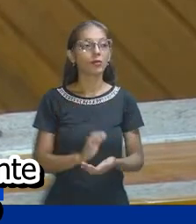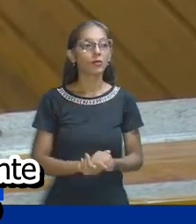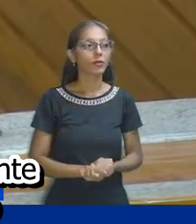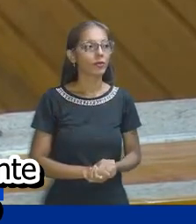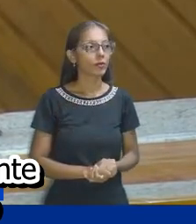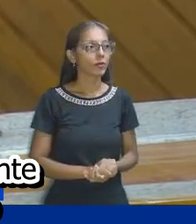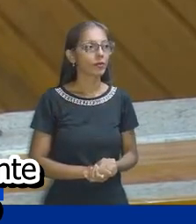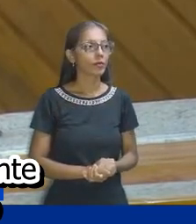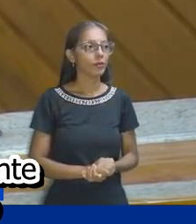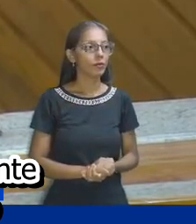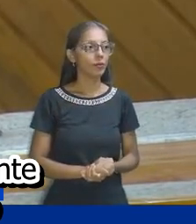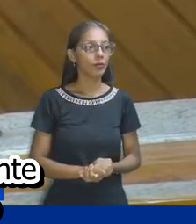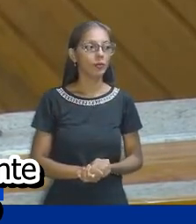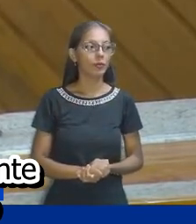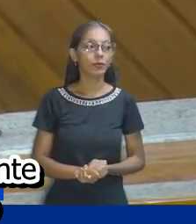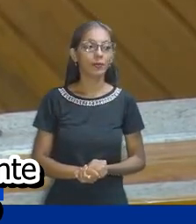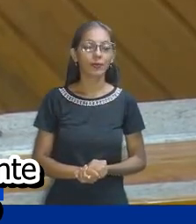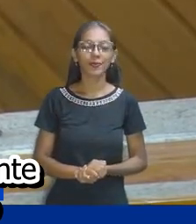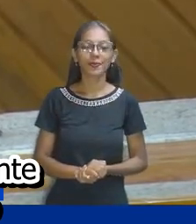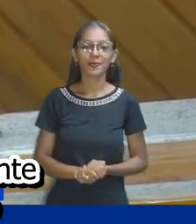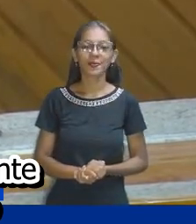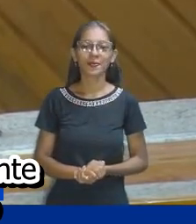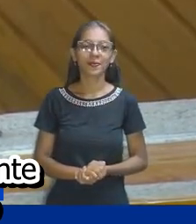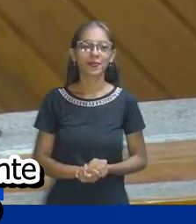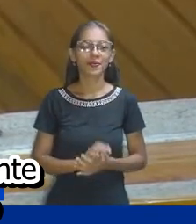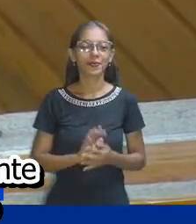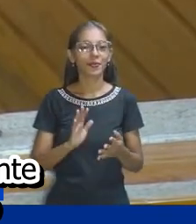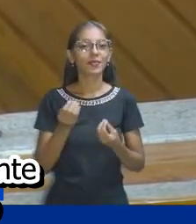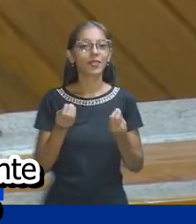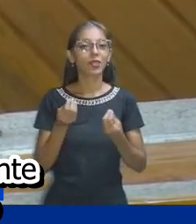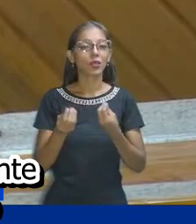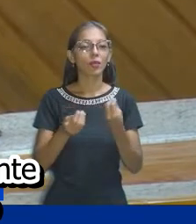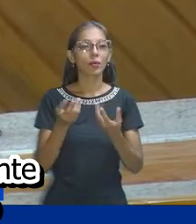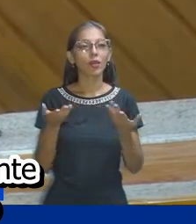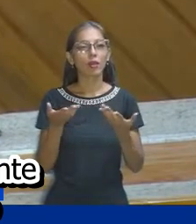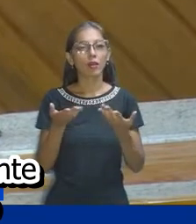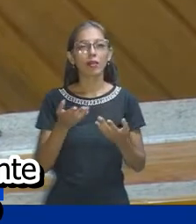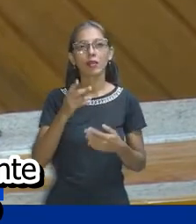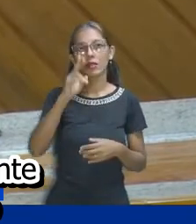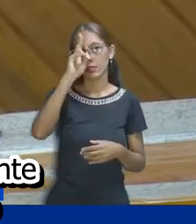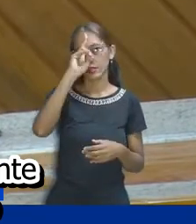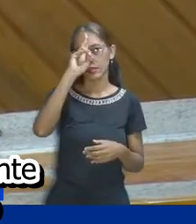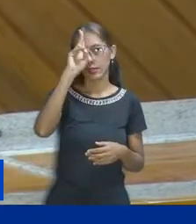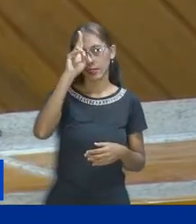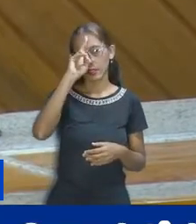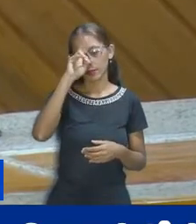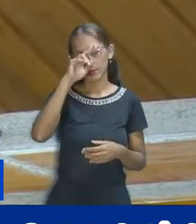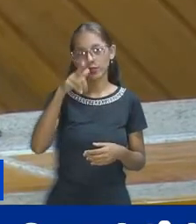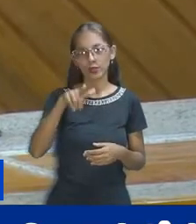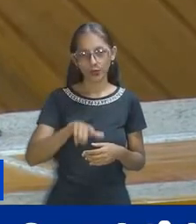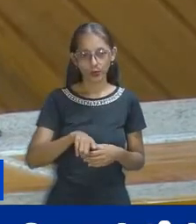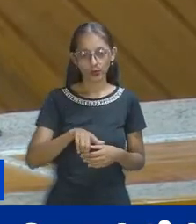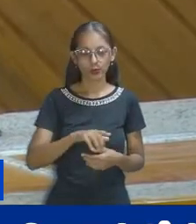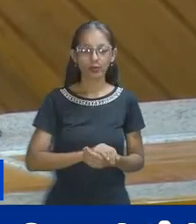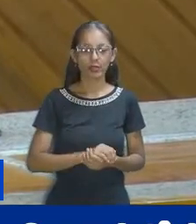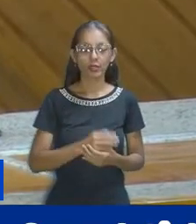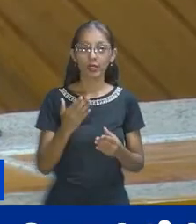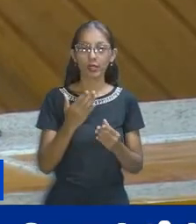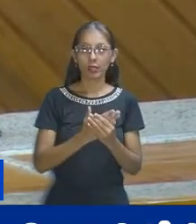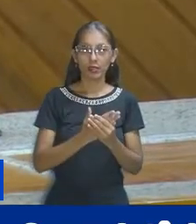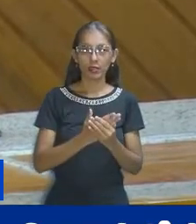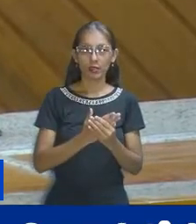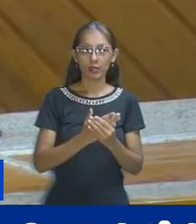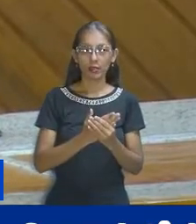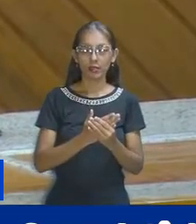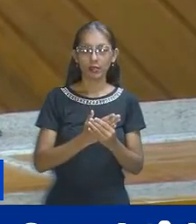Entretanto, e aí é claro que a gente volta para o que foi trazido no caso concreto, o processo foi presidido,